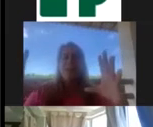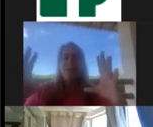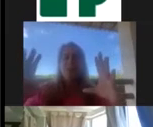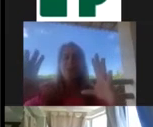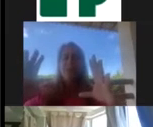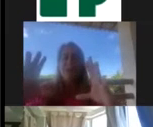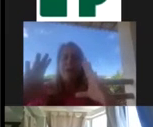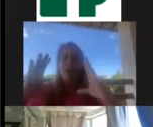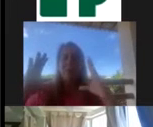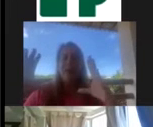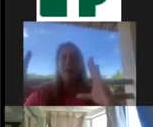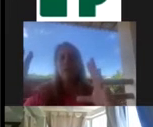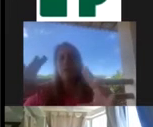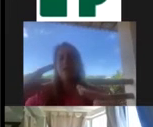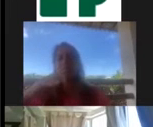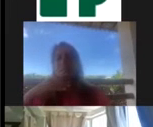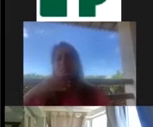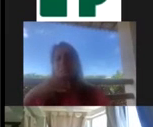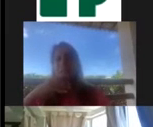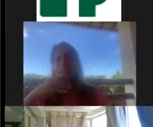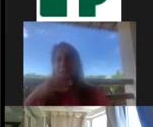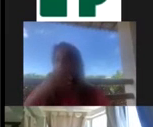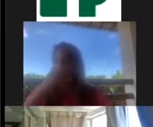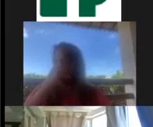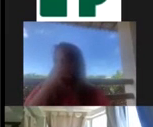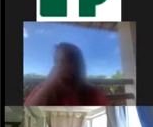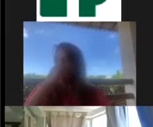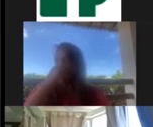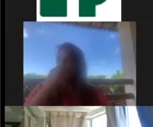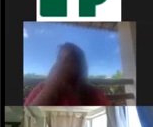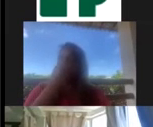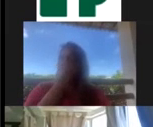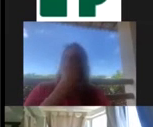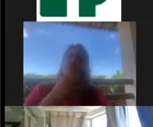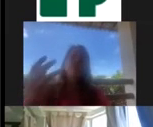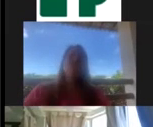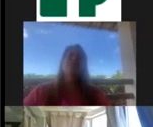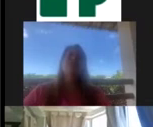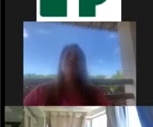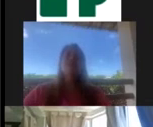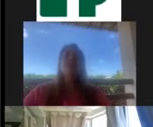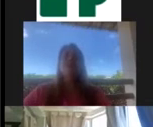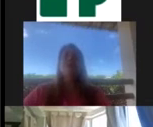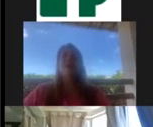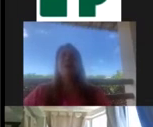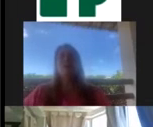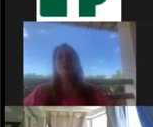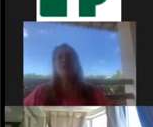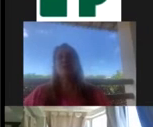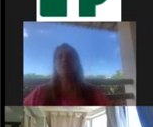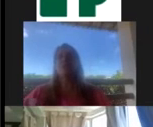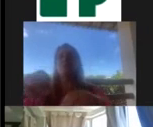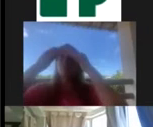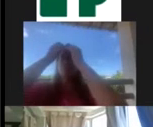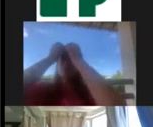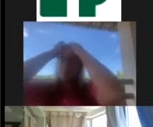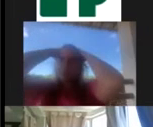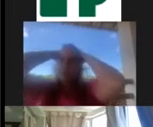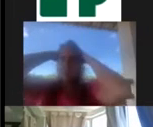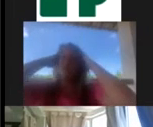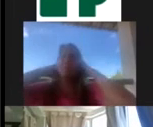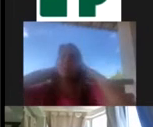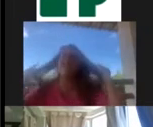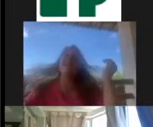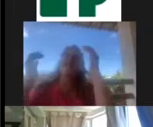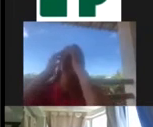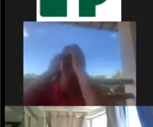grande parte, a maior parte dele vai se dar pela internet. E por que que a gente está dizendo isso, que na maior parte? Por exemplo, você pode